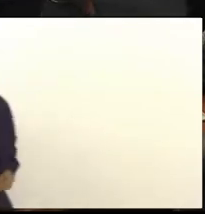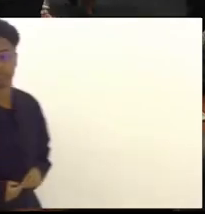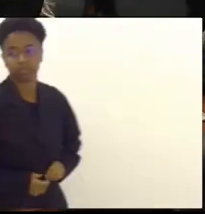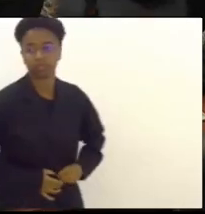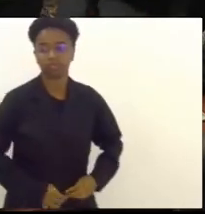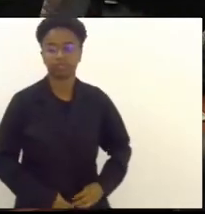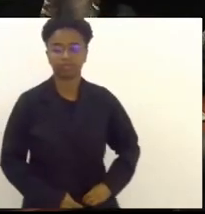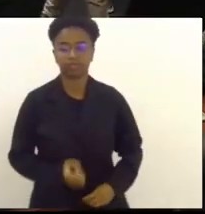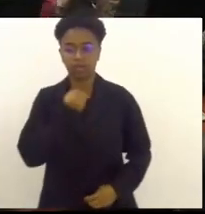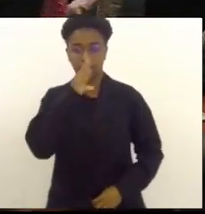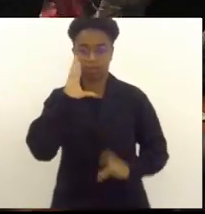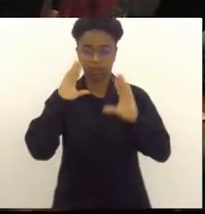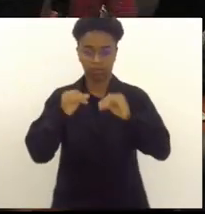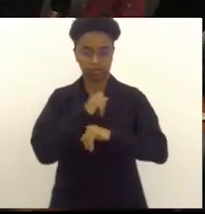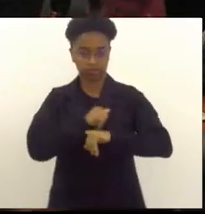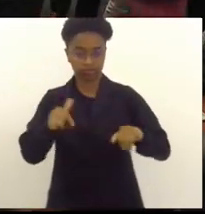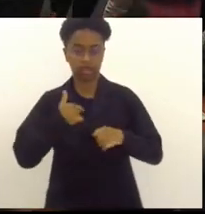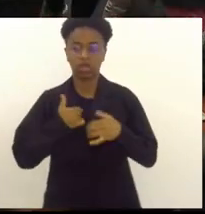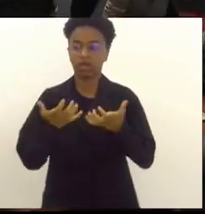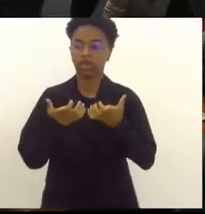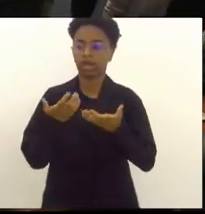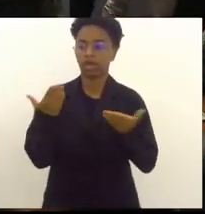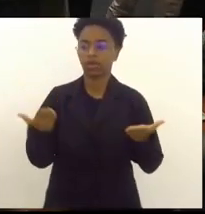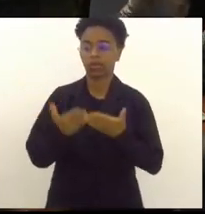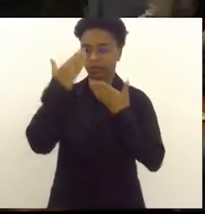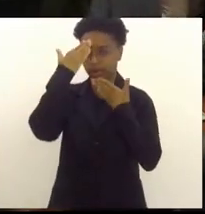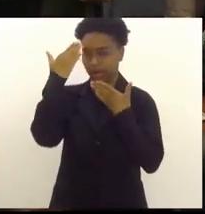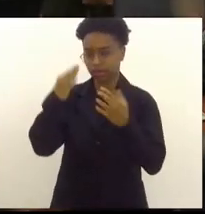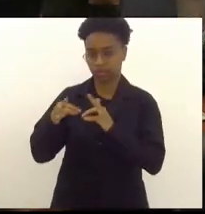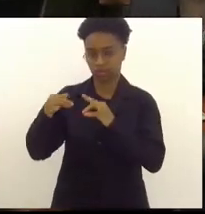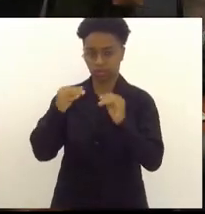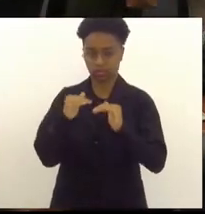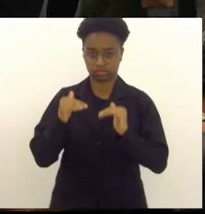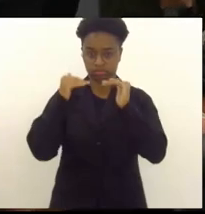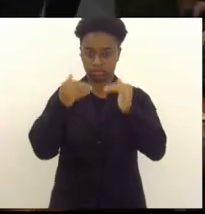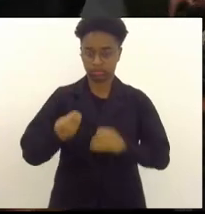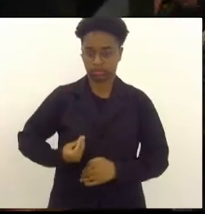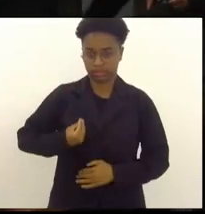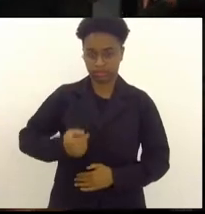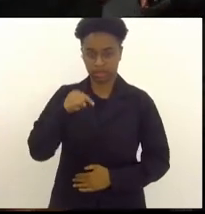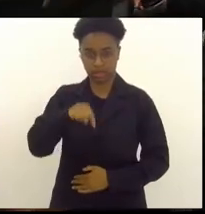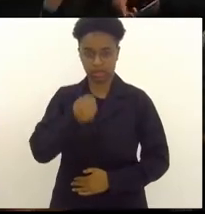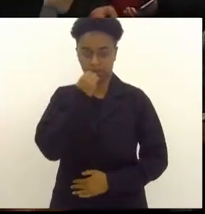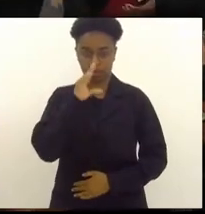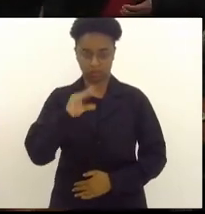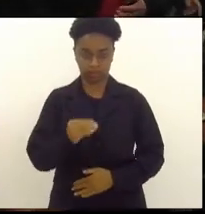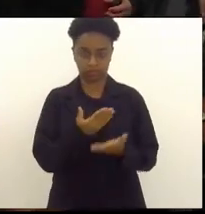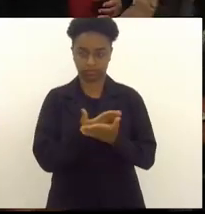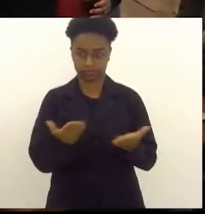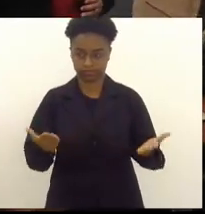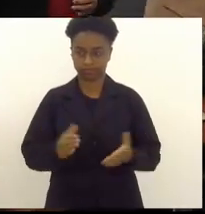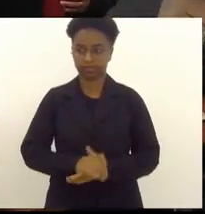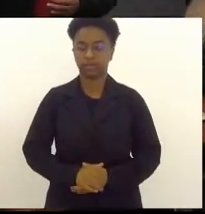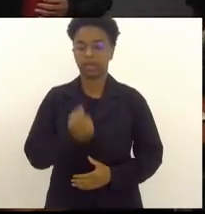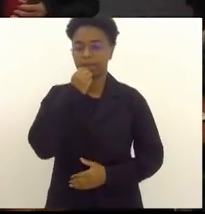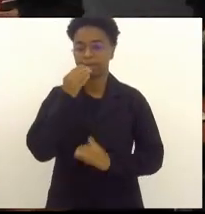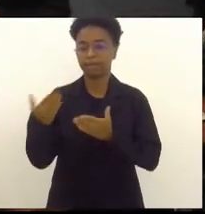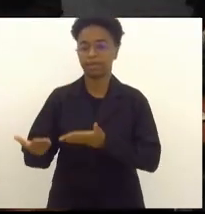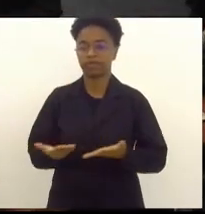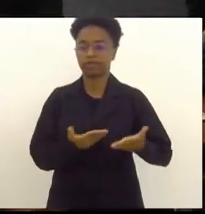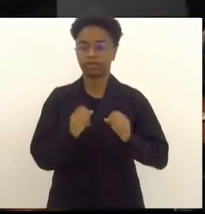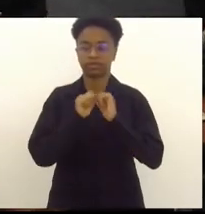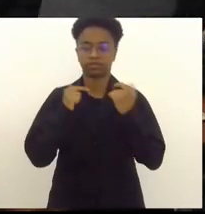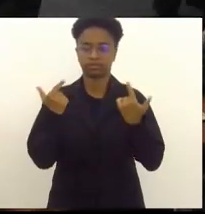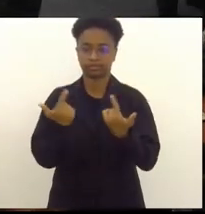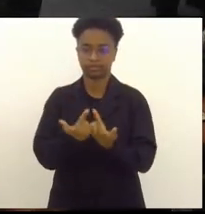Inicialmente, eu quero agradecer a todas as autoridades presentes, senhoras e senhores, boa noite. Sejam bem-vindos à